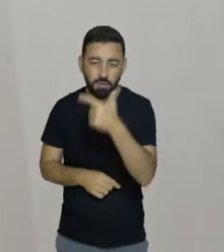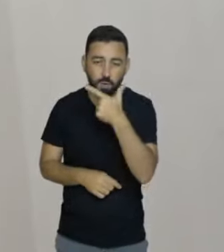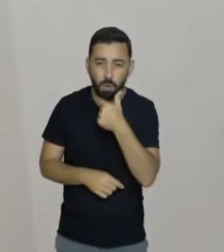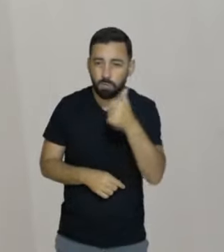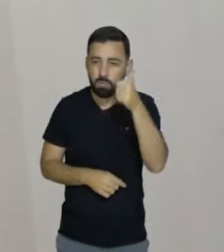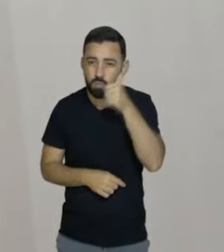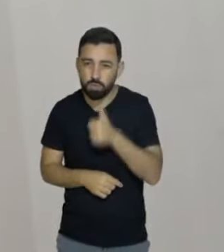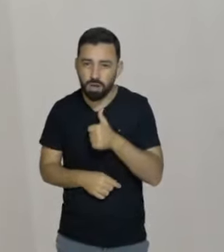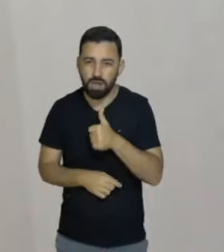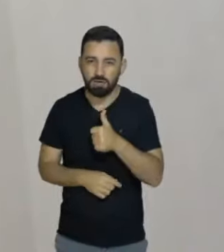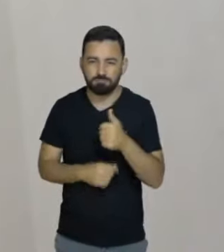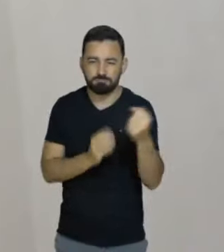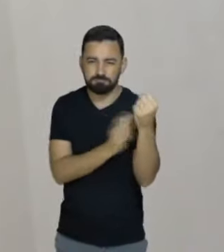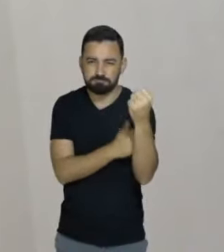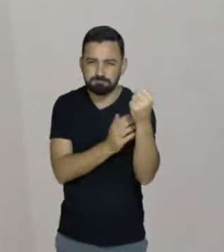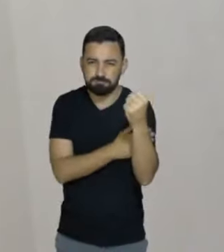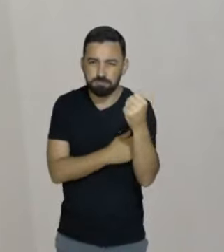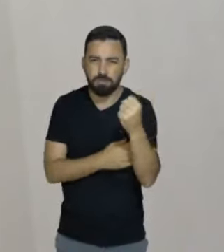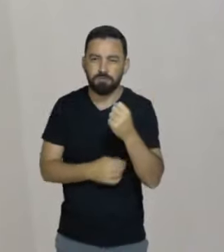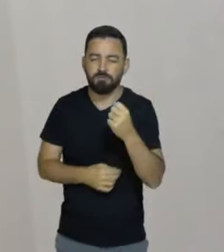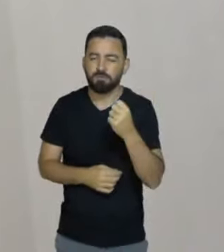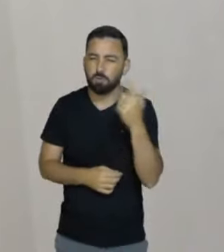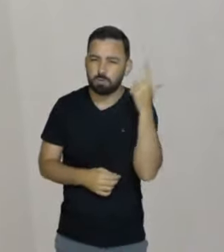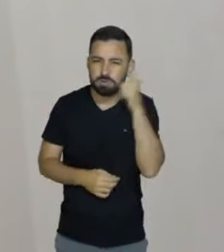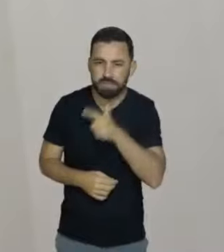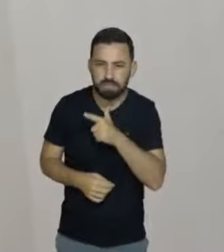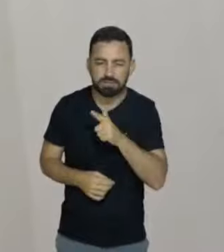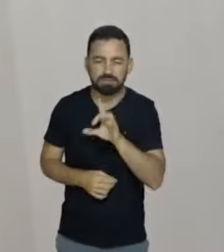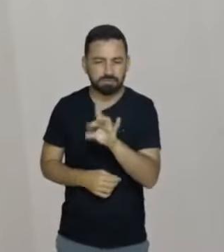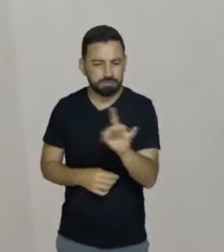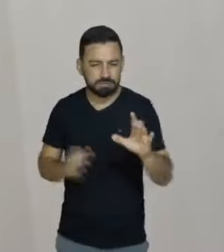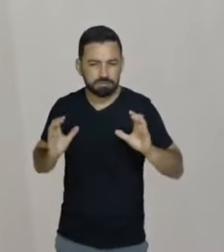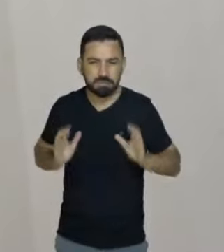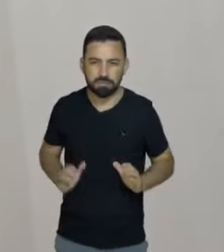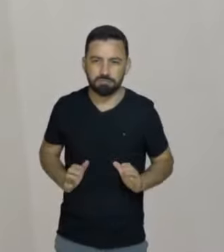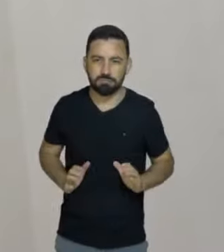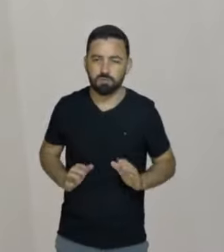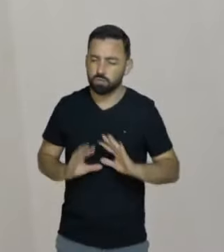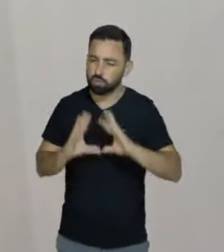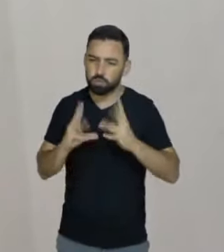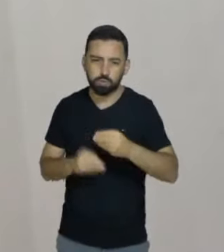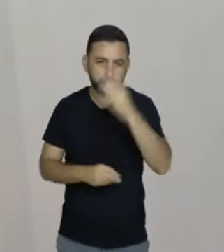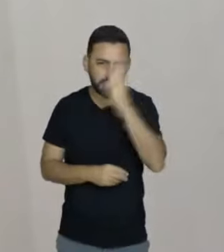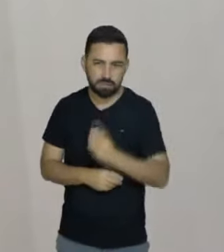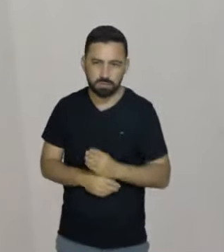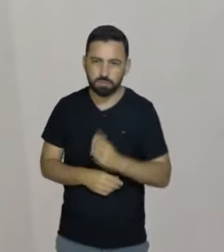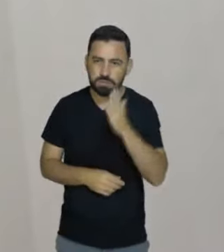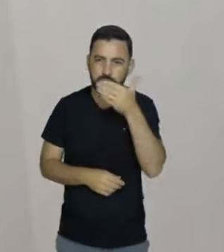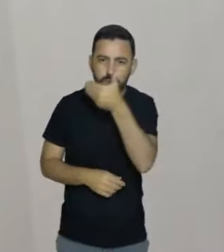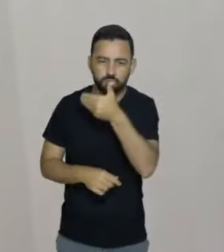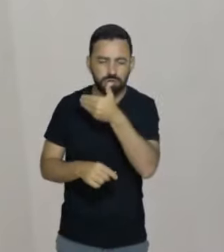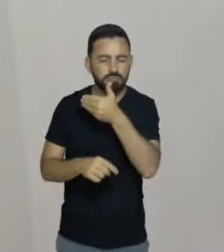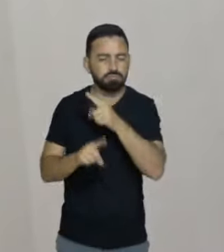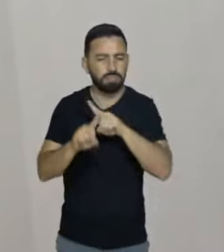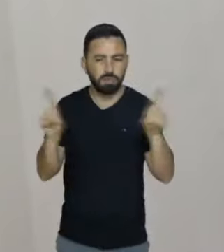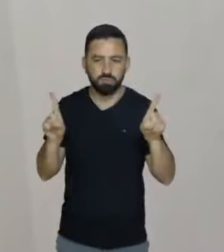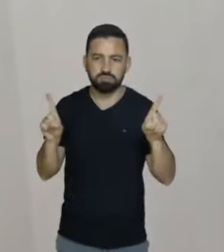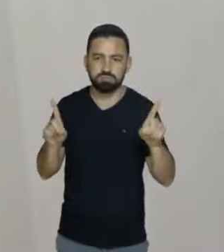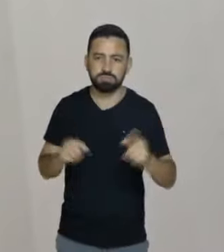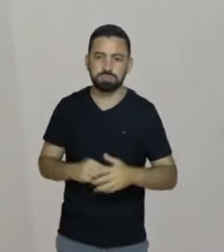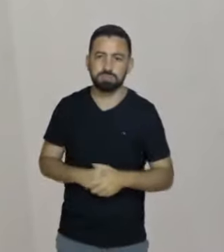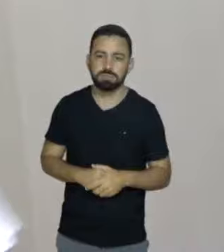um bravo, e cada bravo um cidadão. Aqui e no Brasil inteiro, censura não. Muito obrigado.